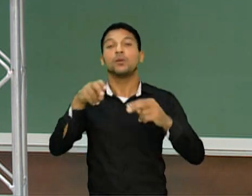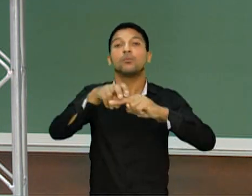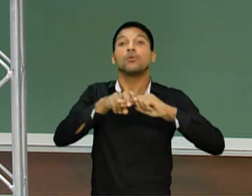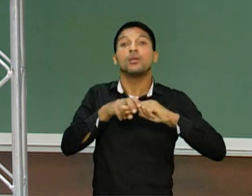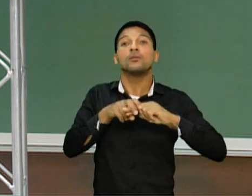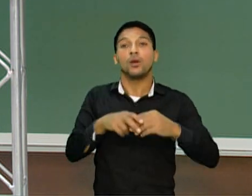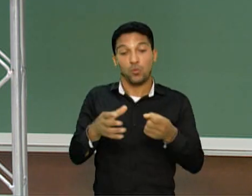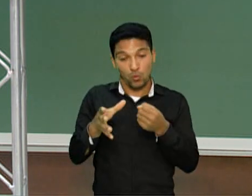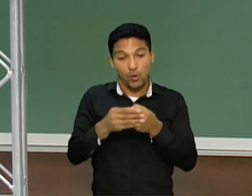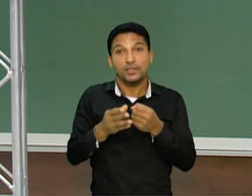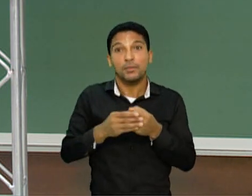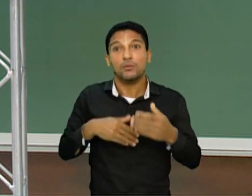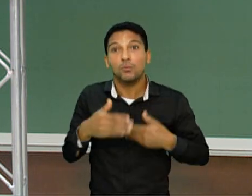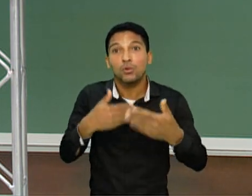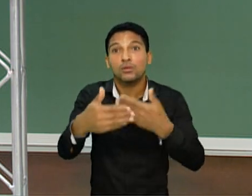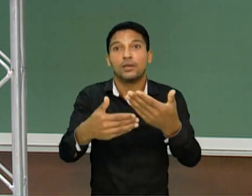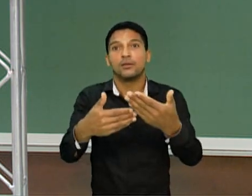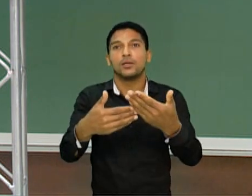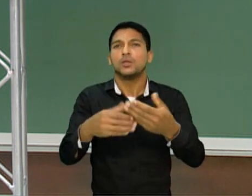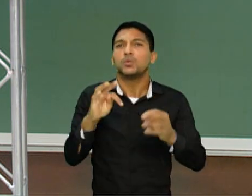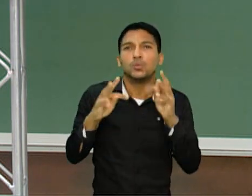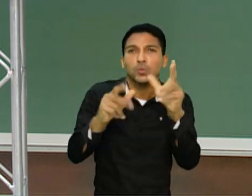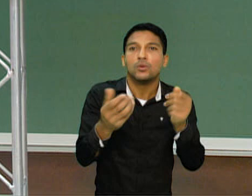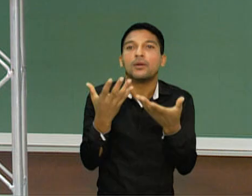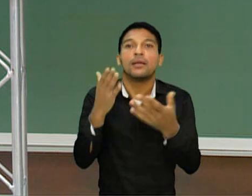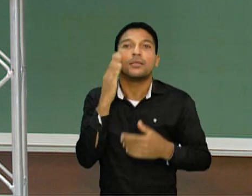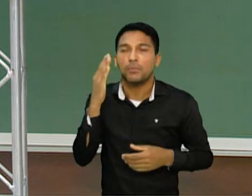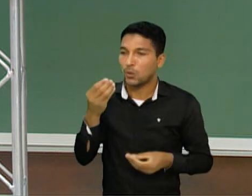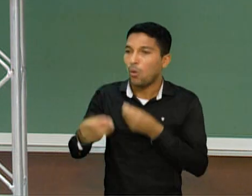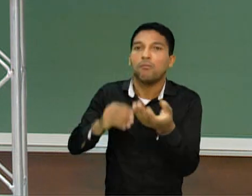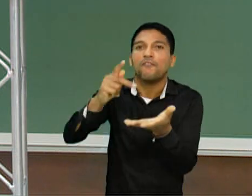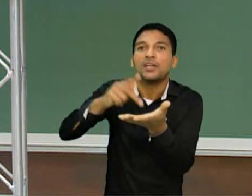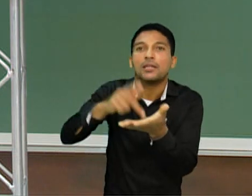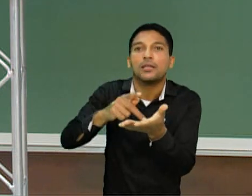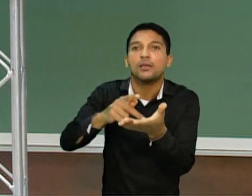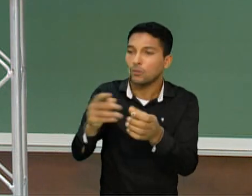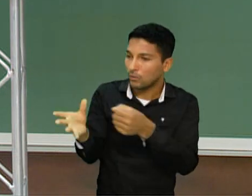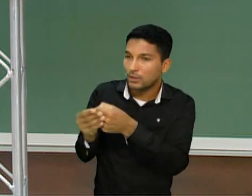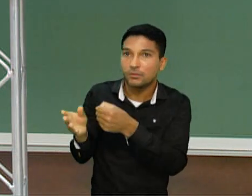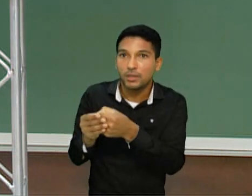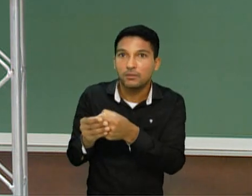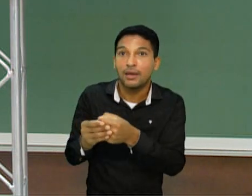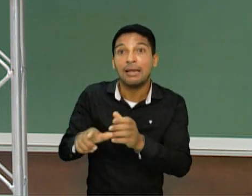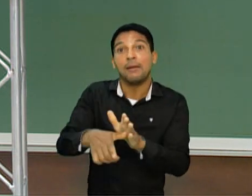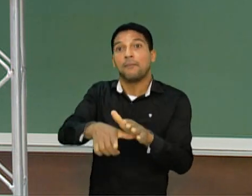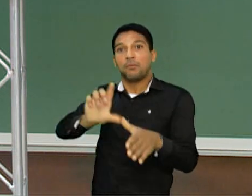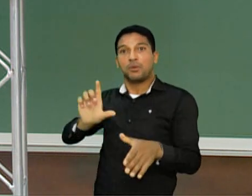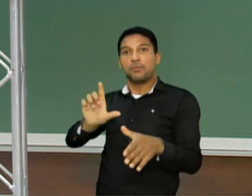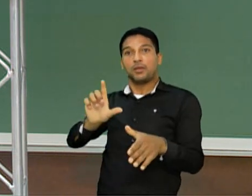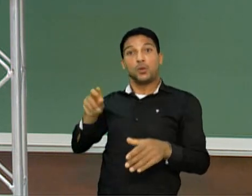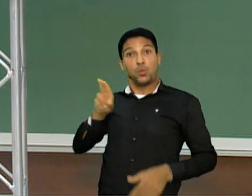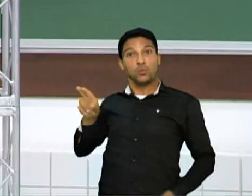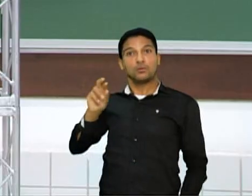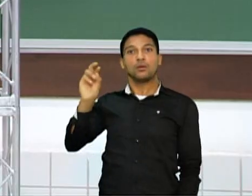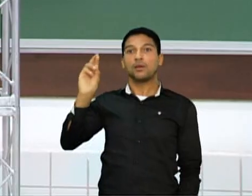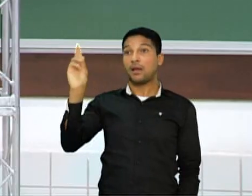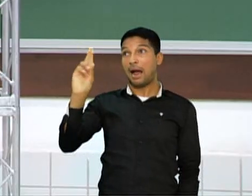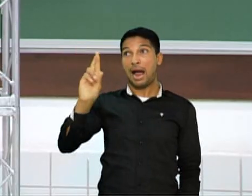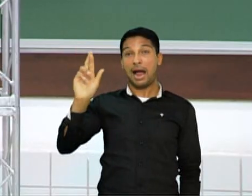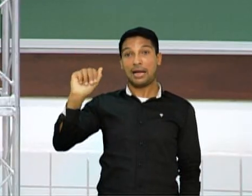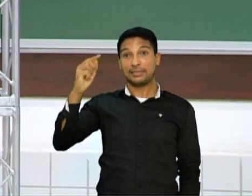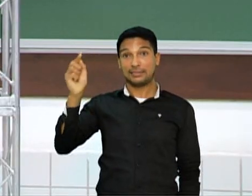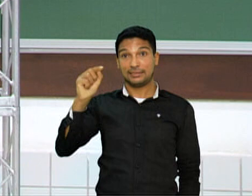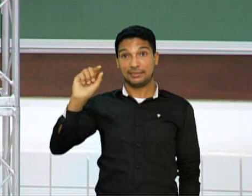conhecimento. Ou seja, tudo aquilo que eu quiser atestar como verdadeiro vai passar antes pelo crivo da razão. É a racionalidade que